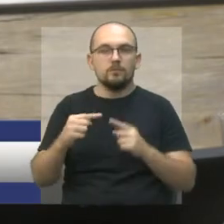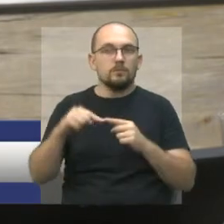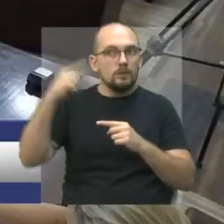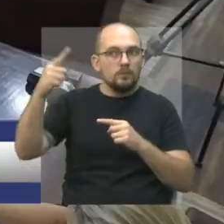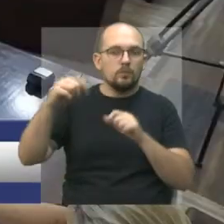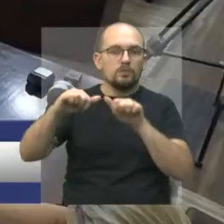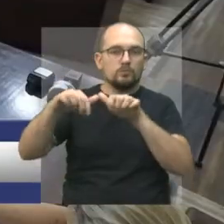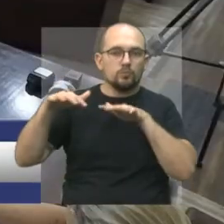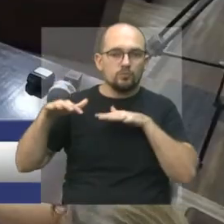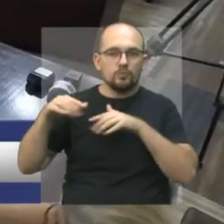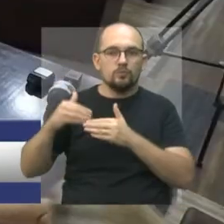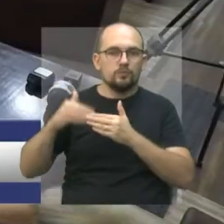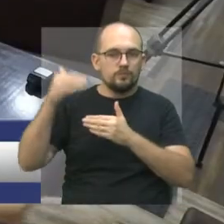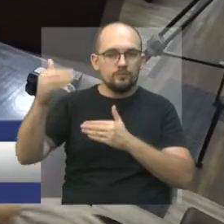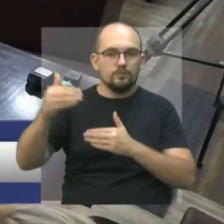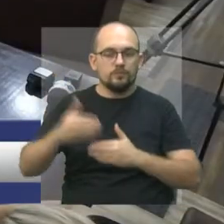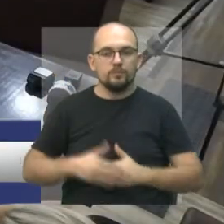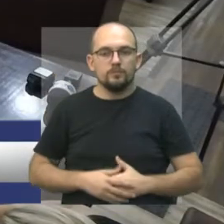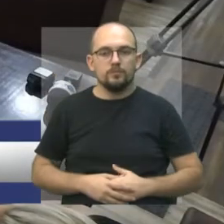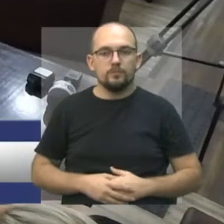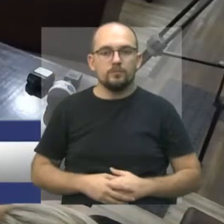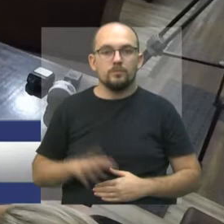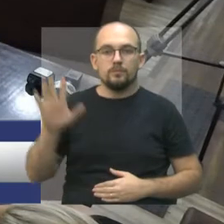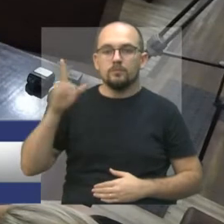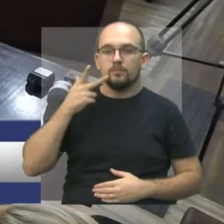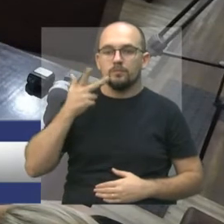presente. Com a palavra.